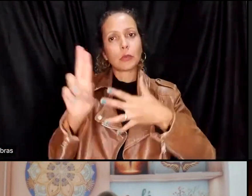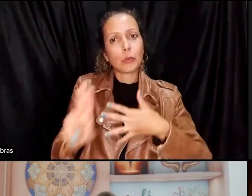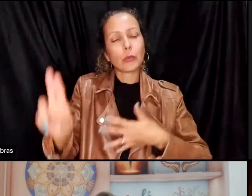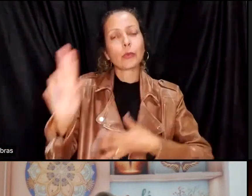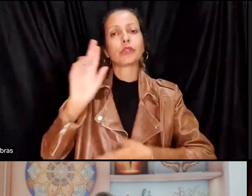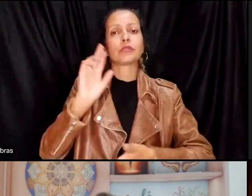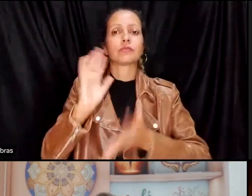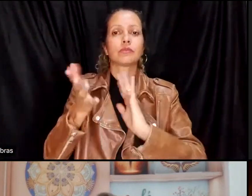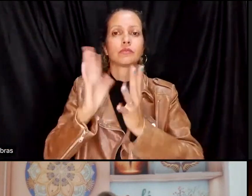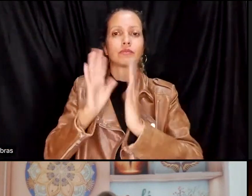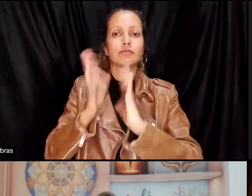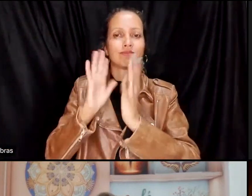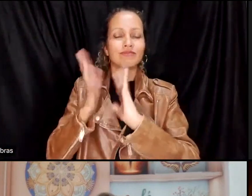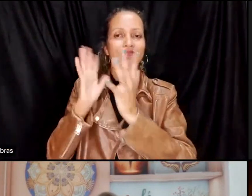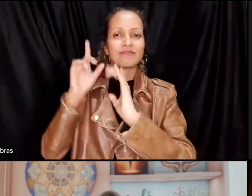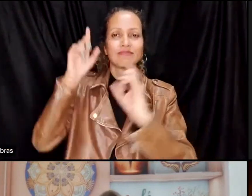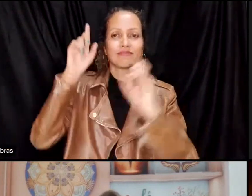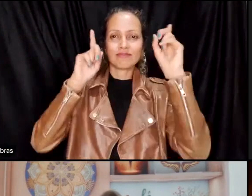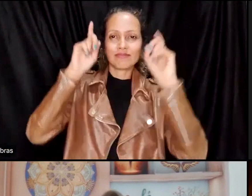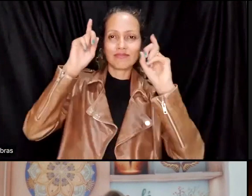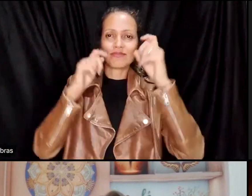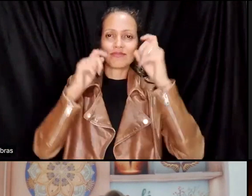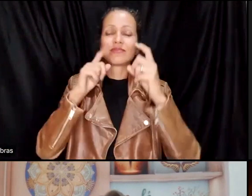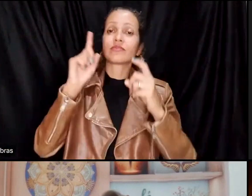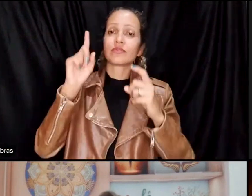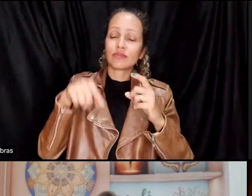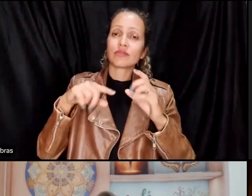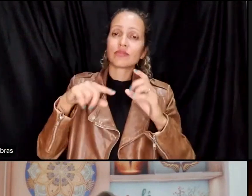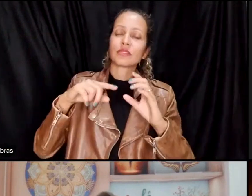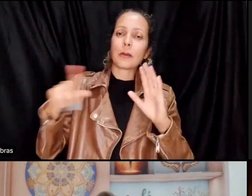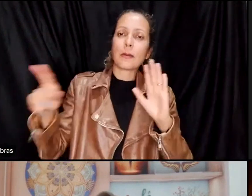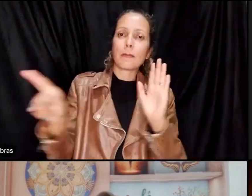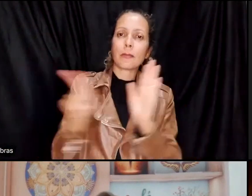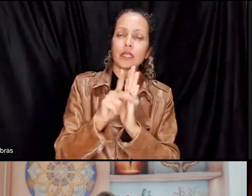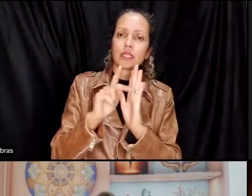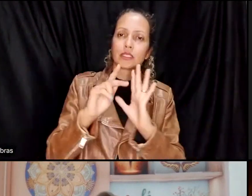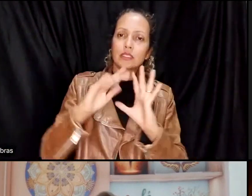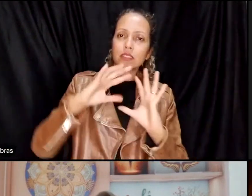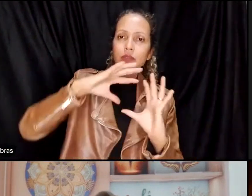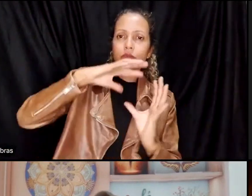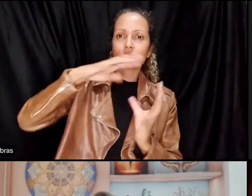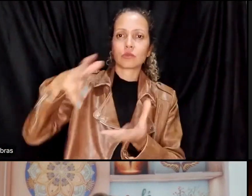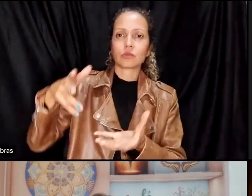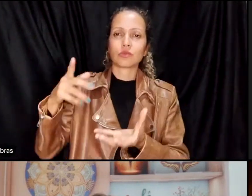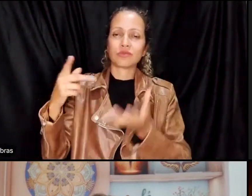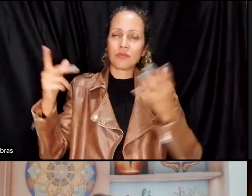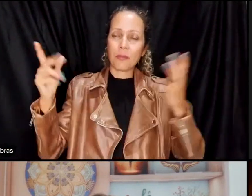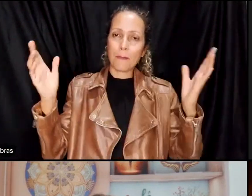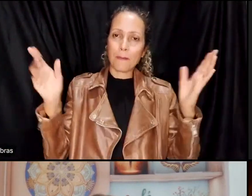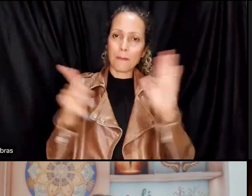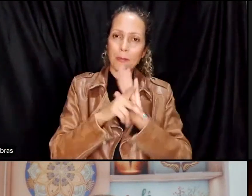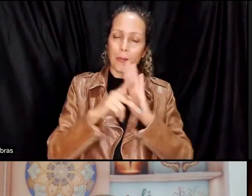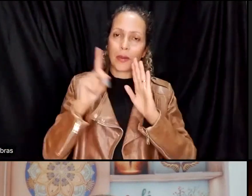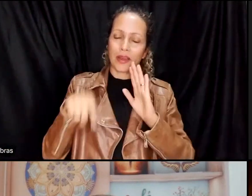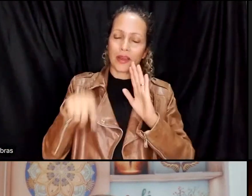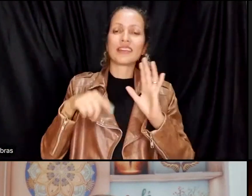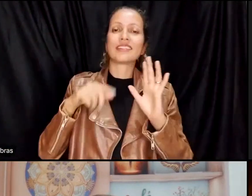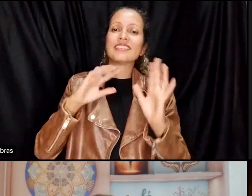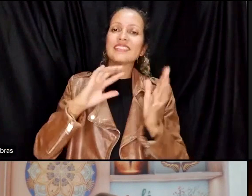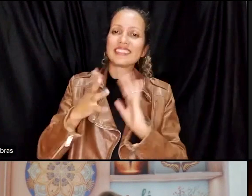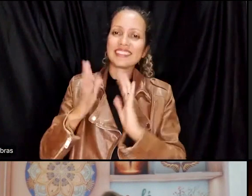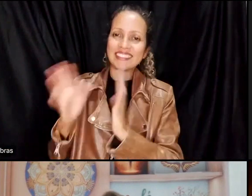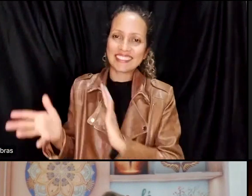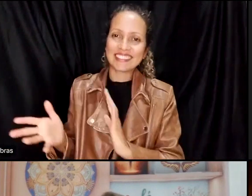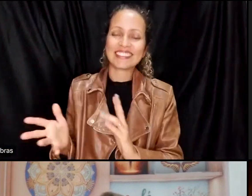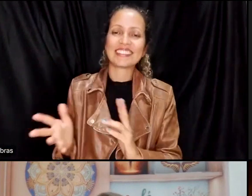o mundo dela é voltado dentro da língua de sinais. E tem surdos, vamos dizer assim.